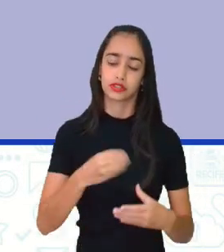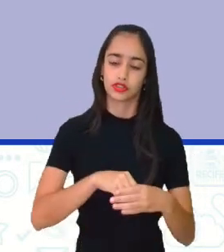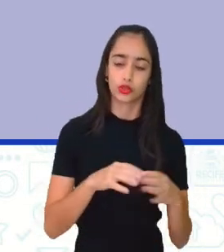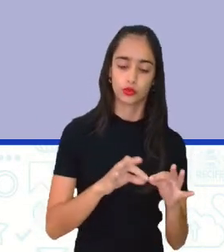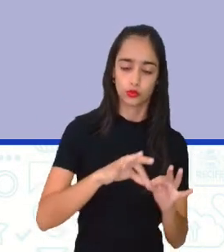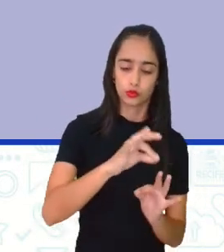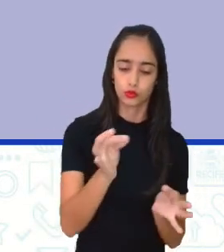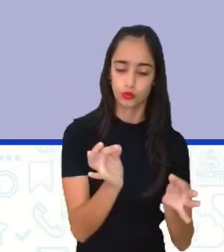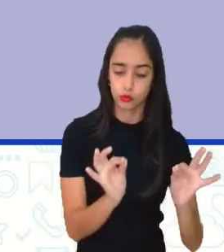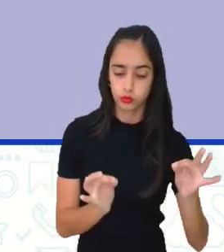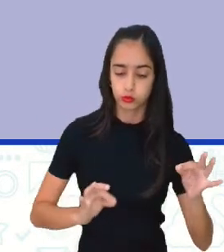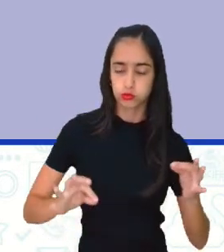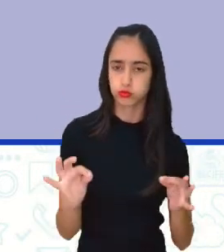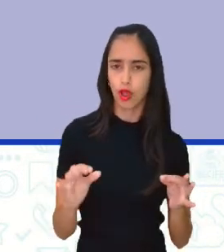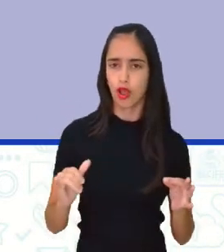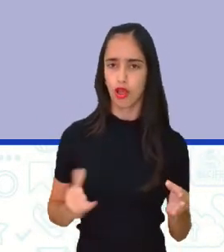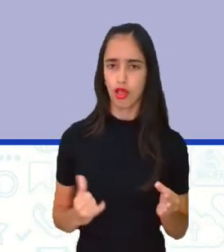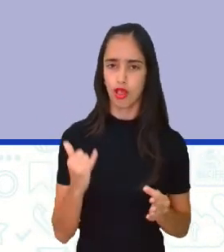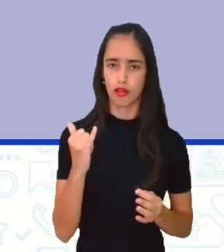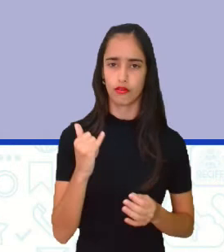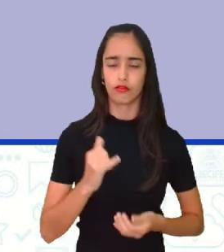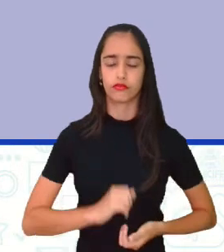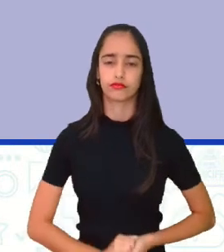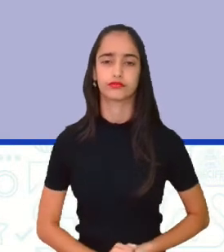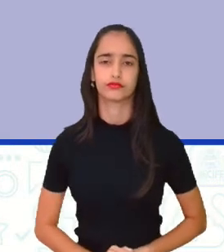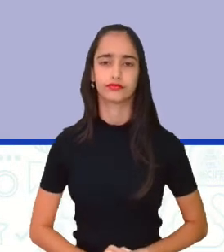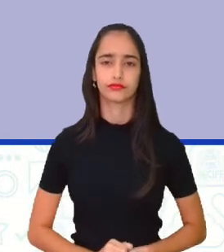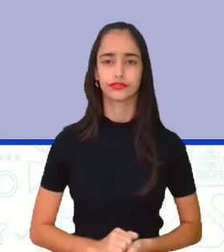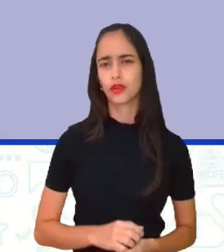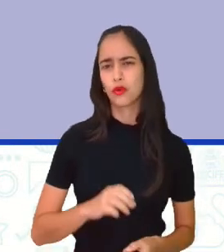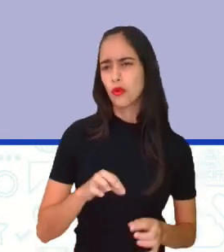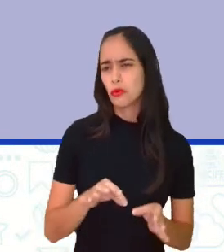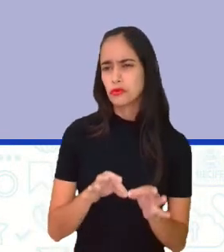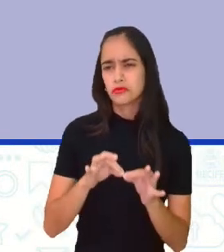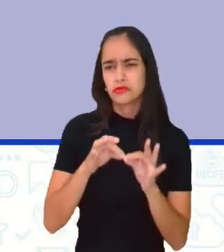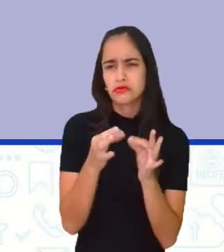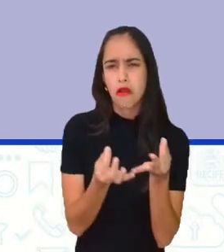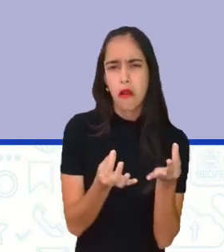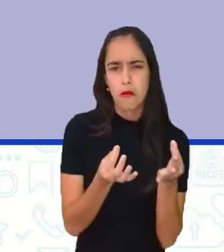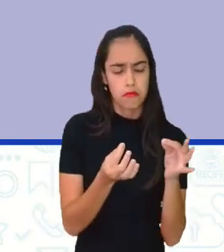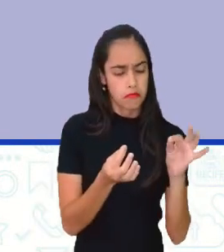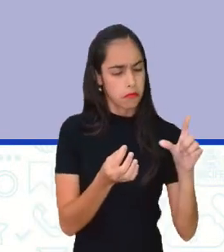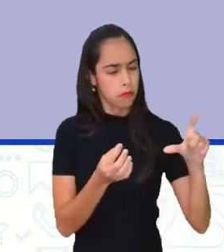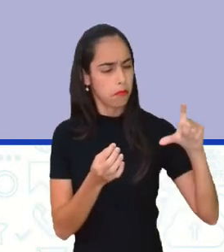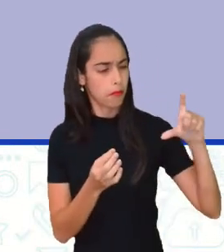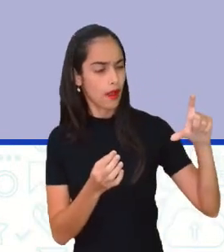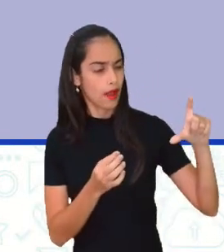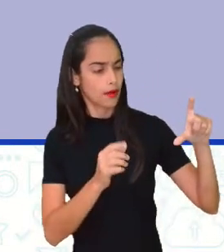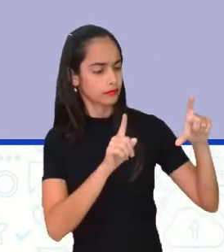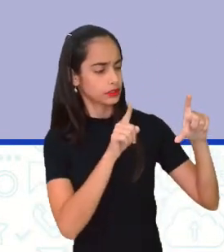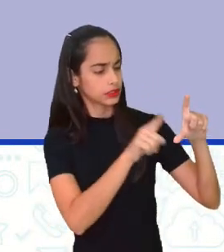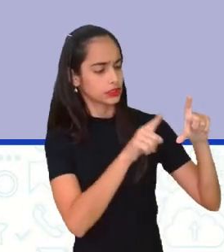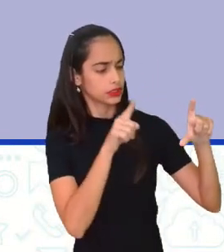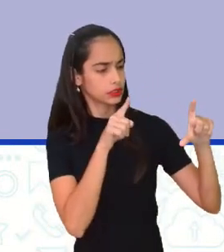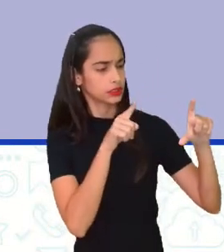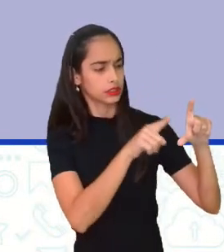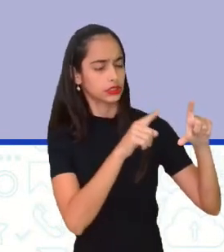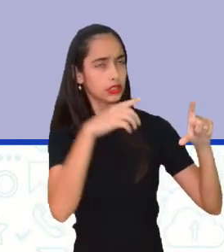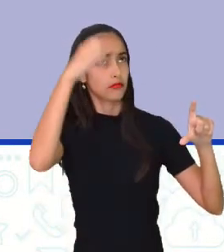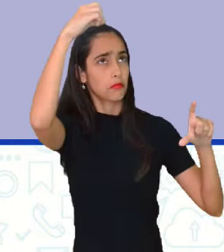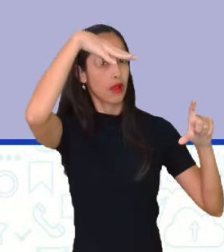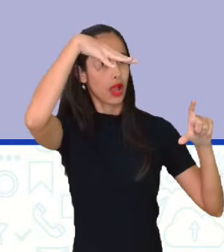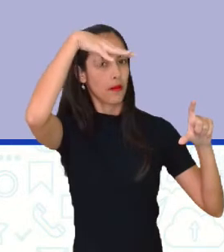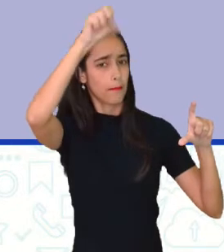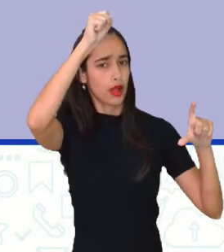elétricos. Às vezes nós dizemos um simples interruptor, ele tem a sua importância? Tem, pessoal. Um fusível que está aí